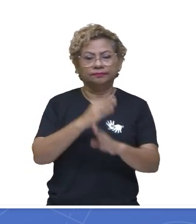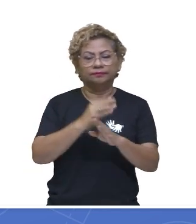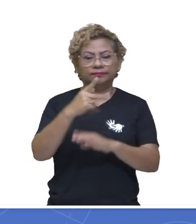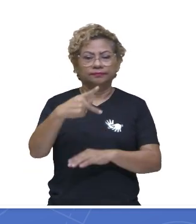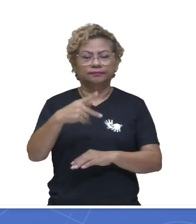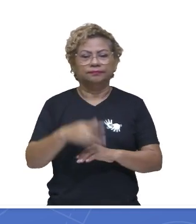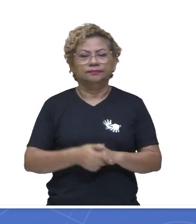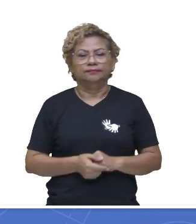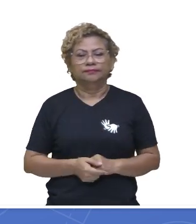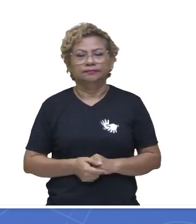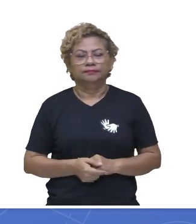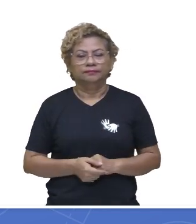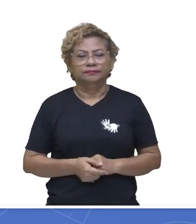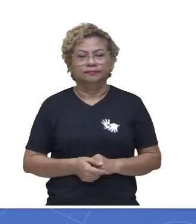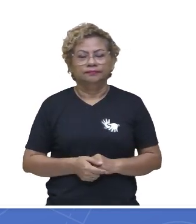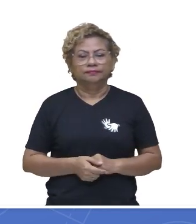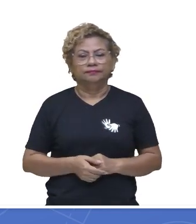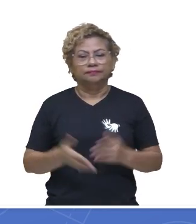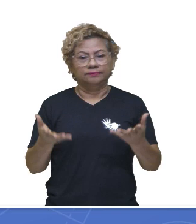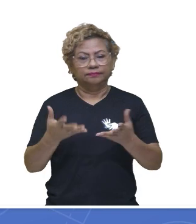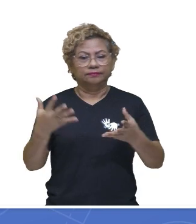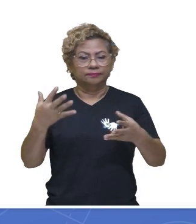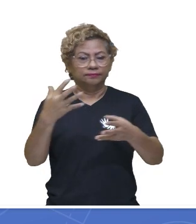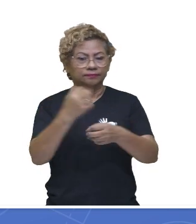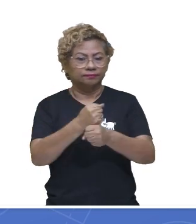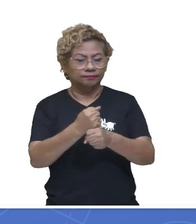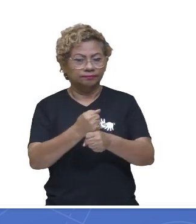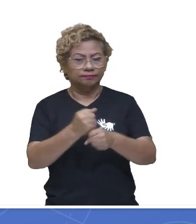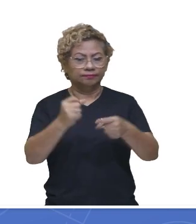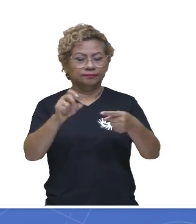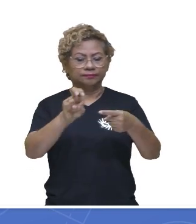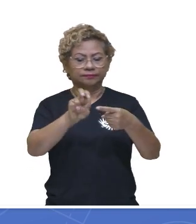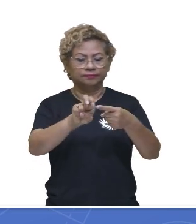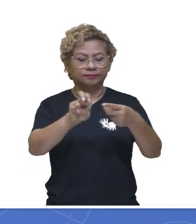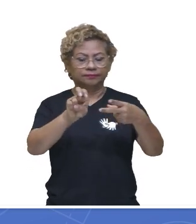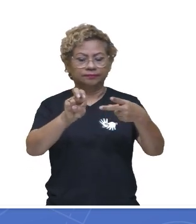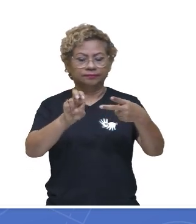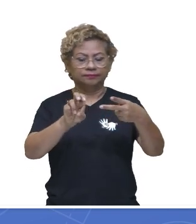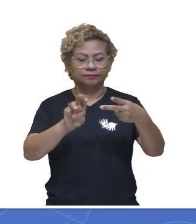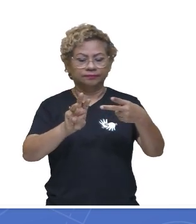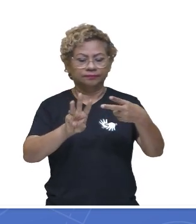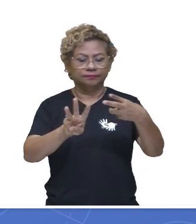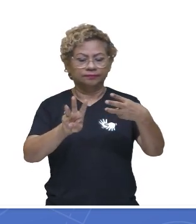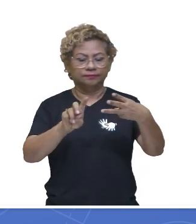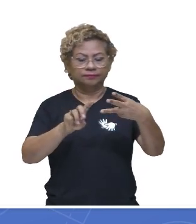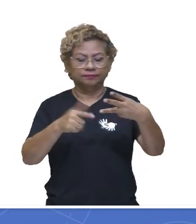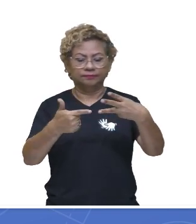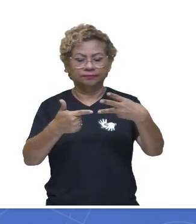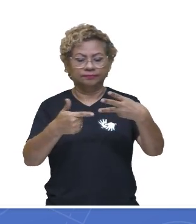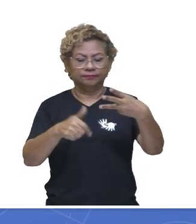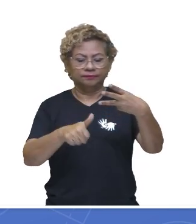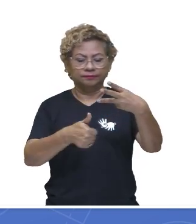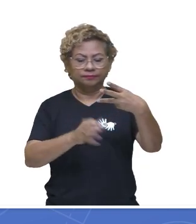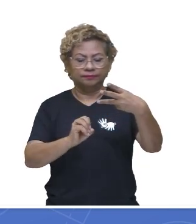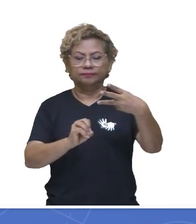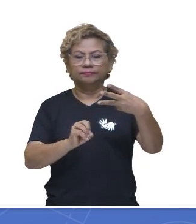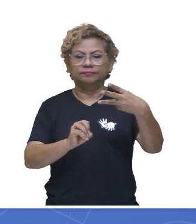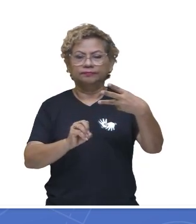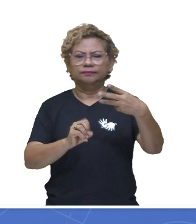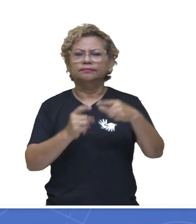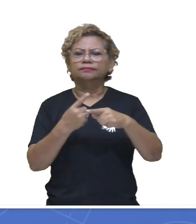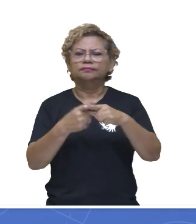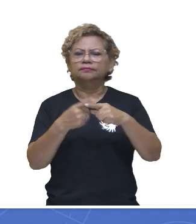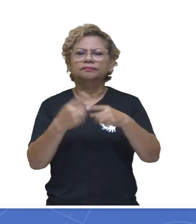agora somar os três elementos, né? 5 mais 3 mais 2, que vai dar 10. Por que somar,